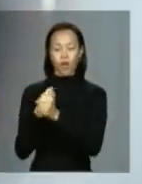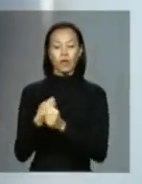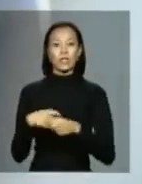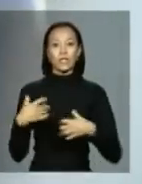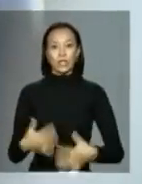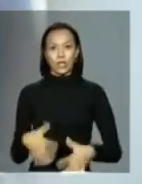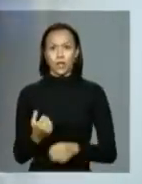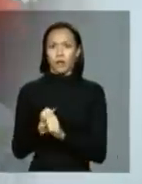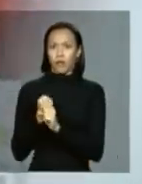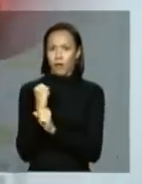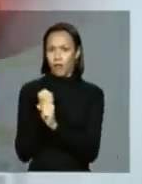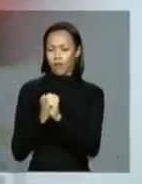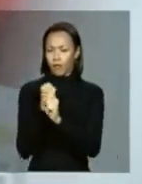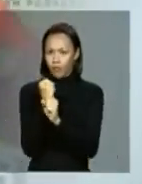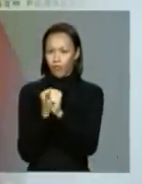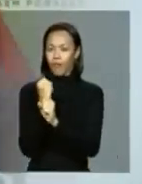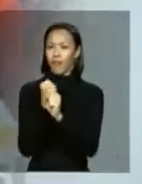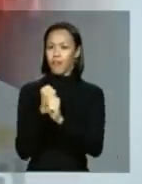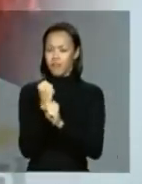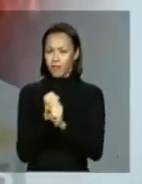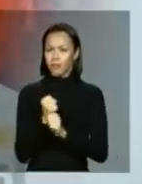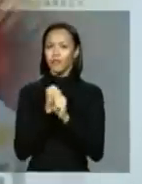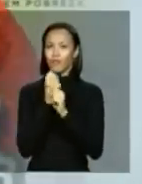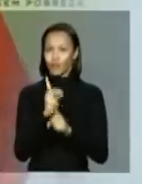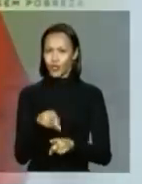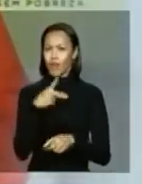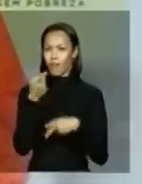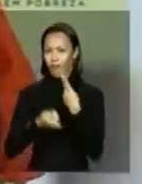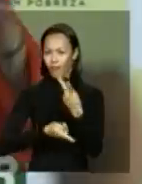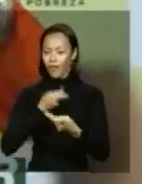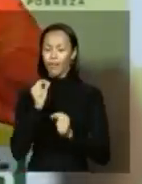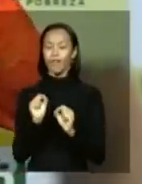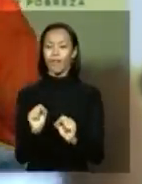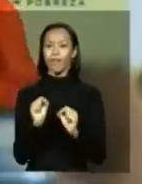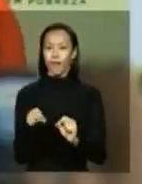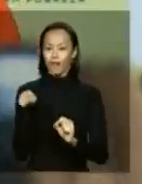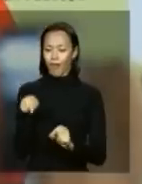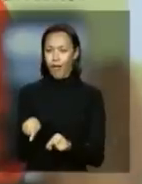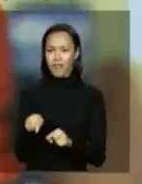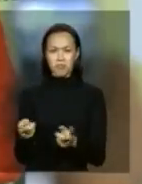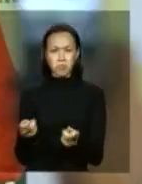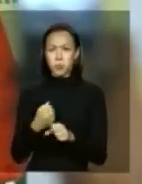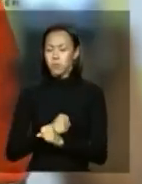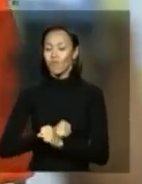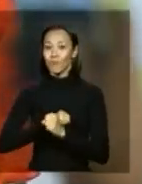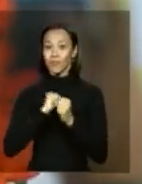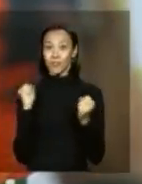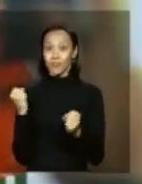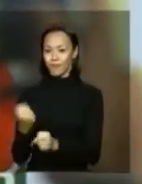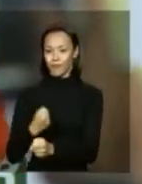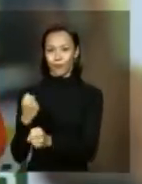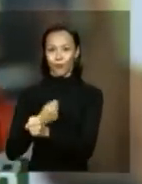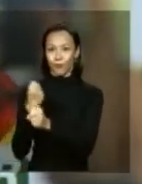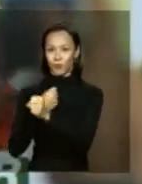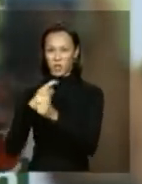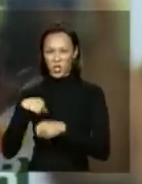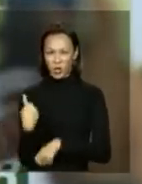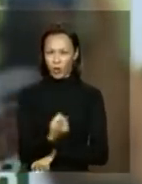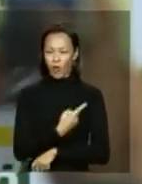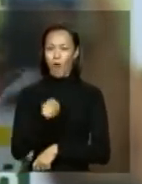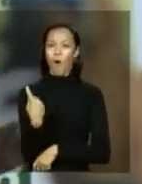durante muito tempo eles disseram que essa plataforma não era possível, que nós